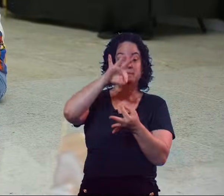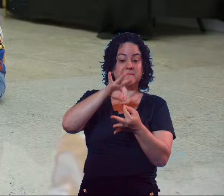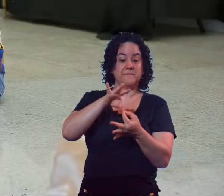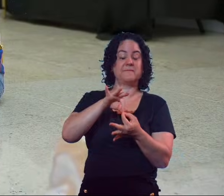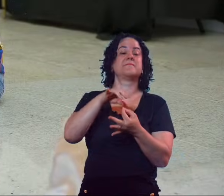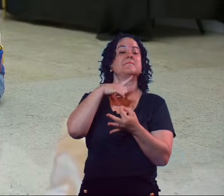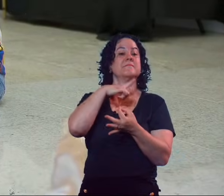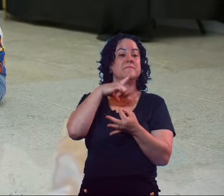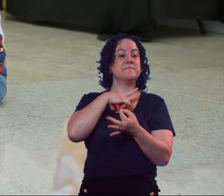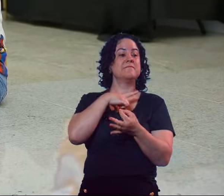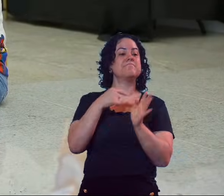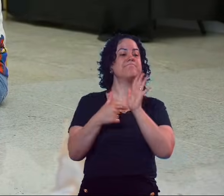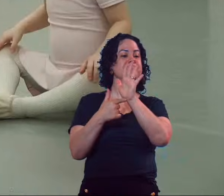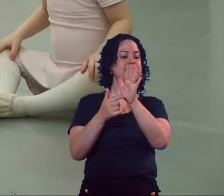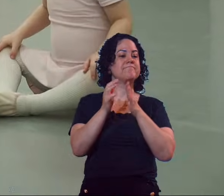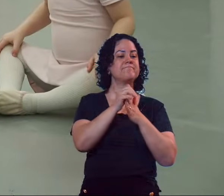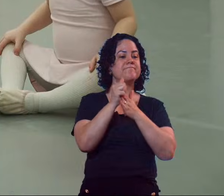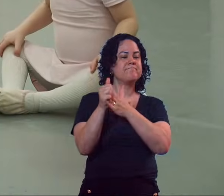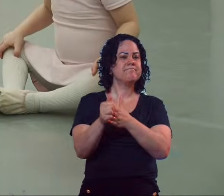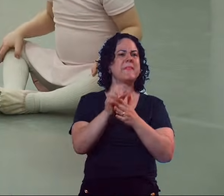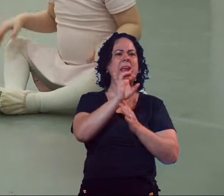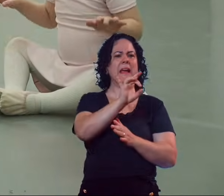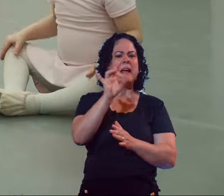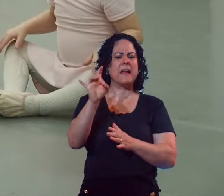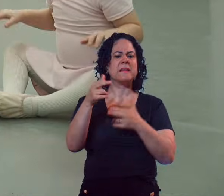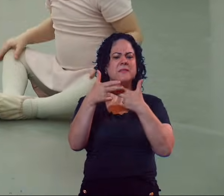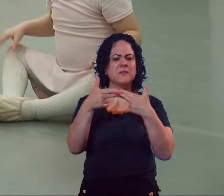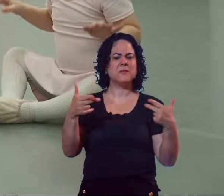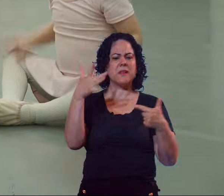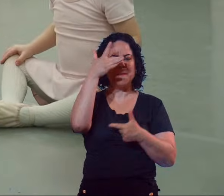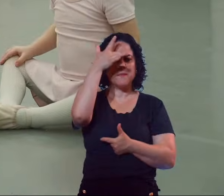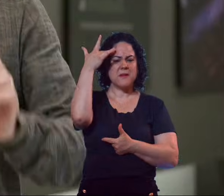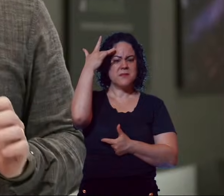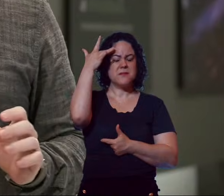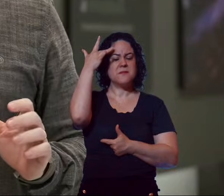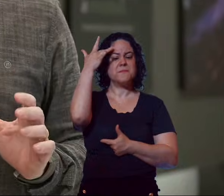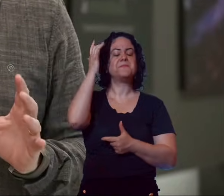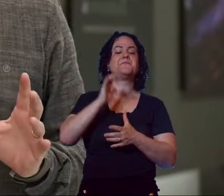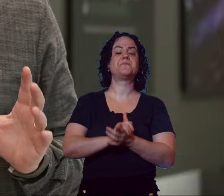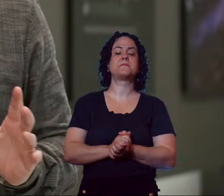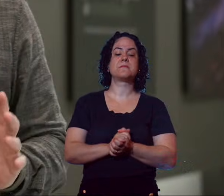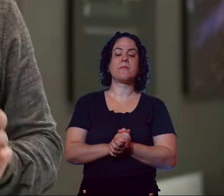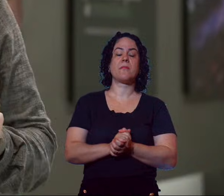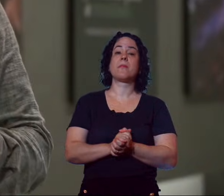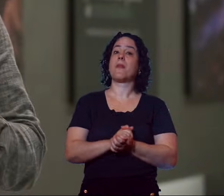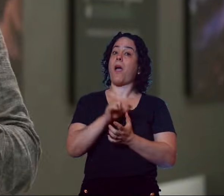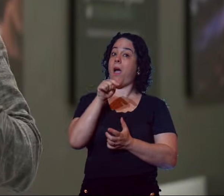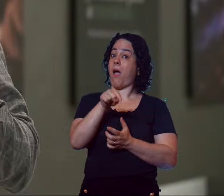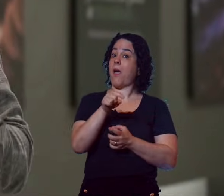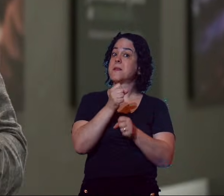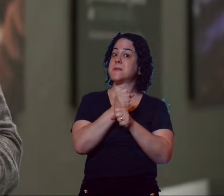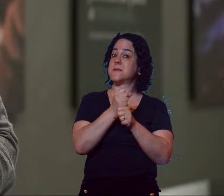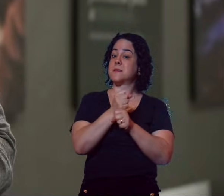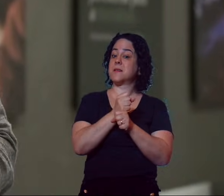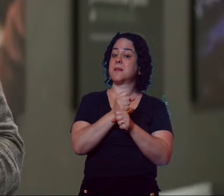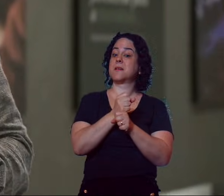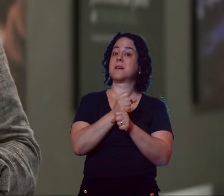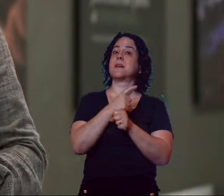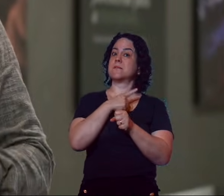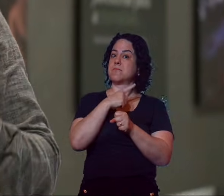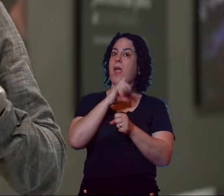que orienta cada passo na formação dos santos. E esse ano, olha só, algo